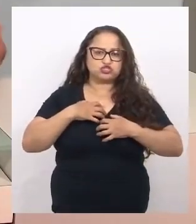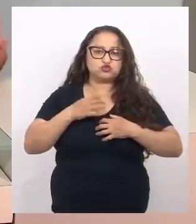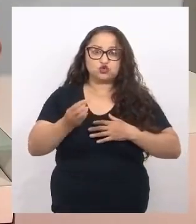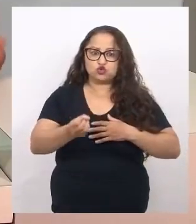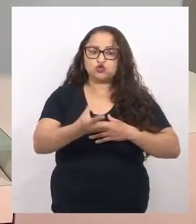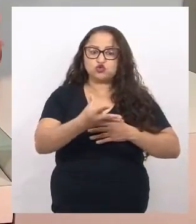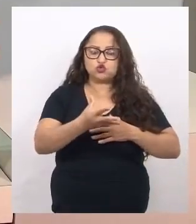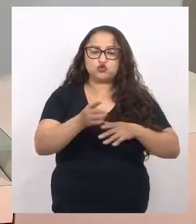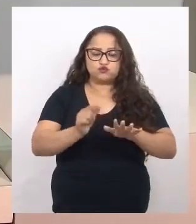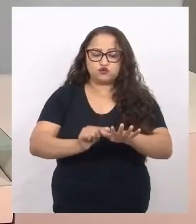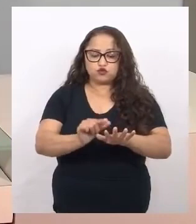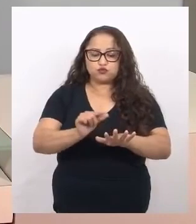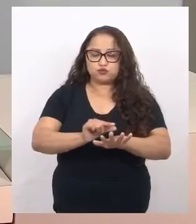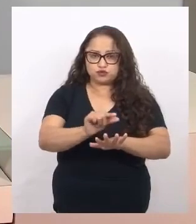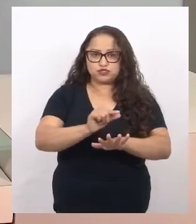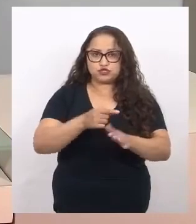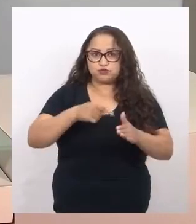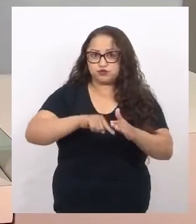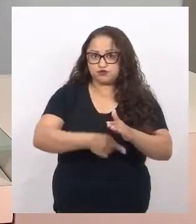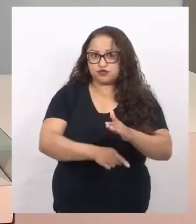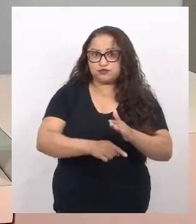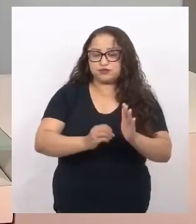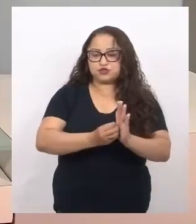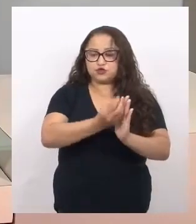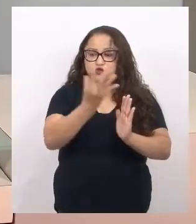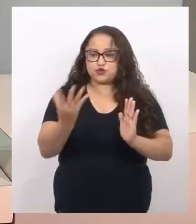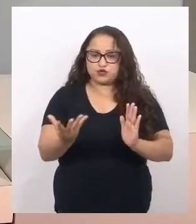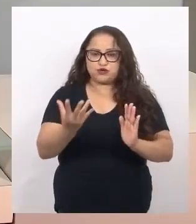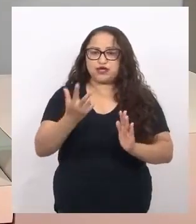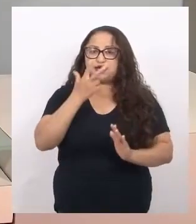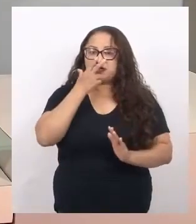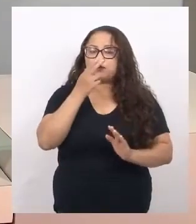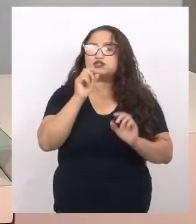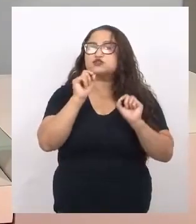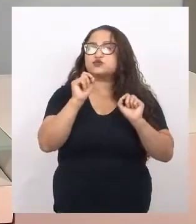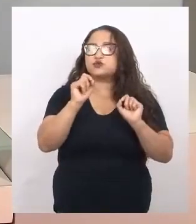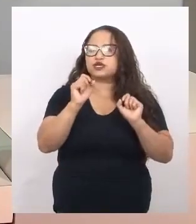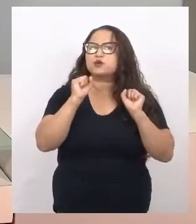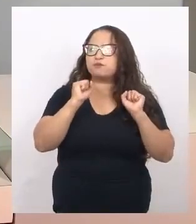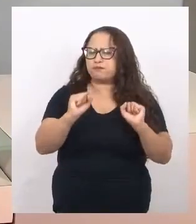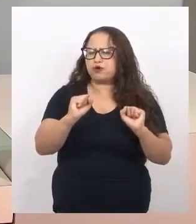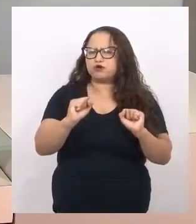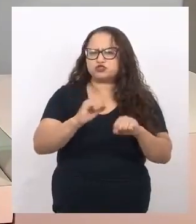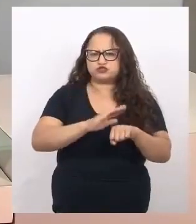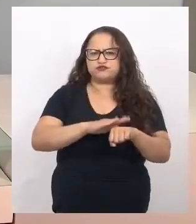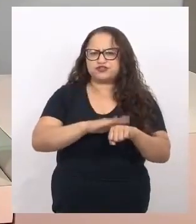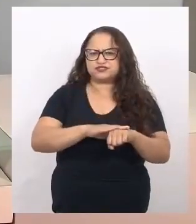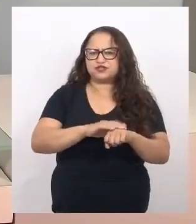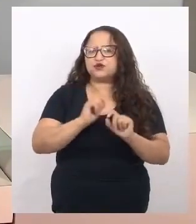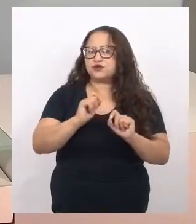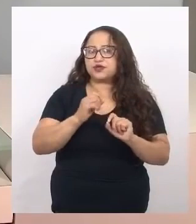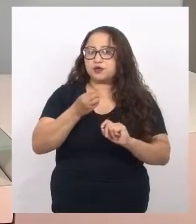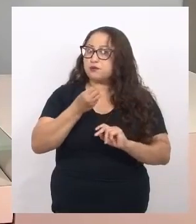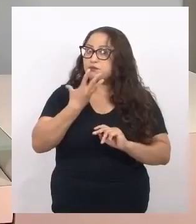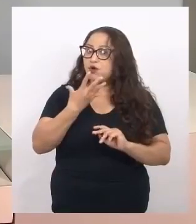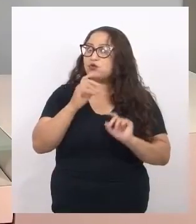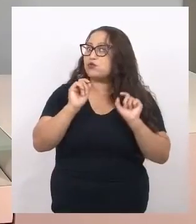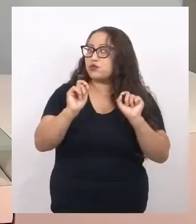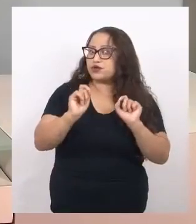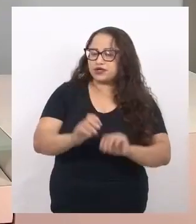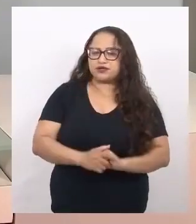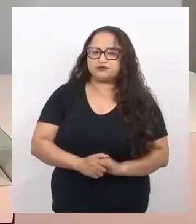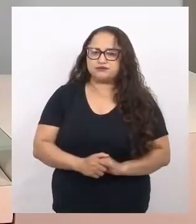médio, né, do aprofundamento curricular, eu acho que um argumento que pode ser trazido, que eu acho que é muito razoável, é de que